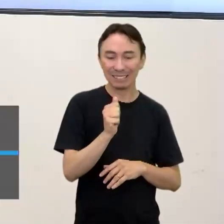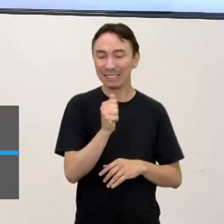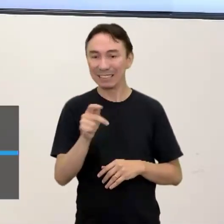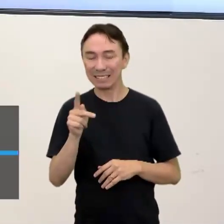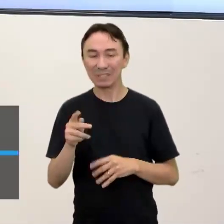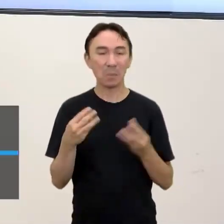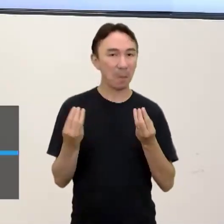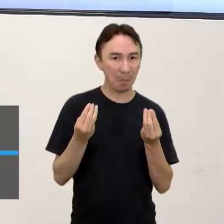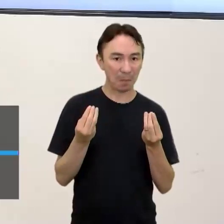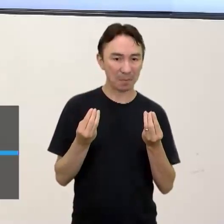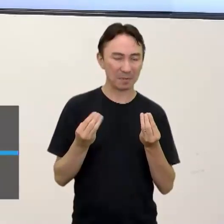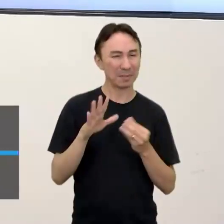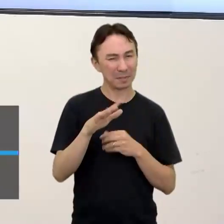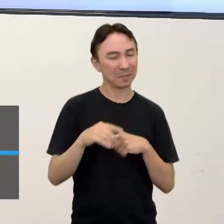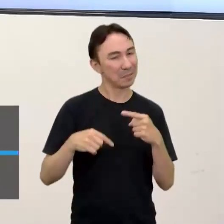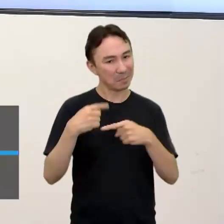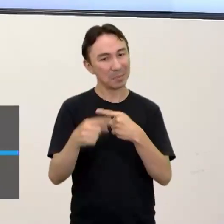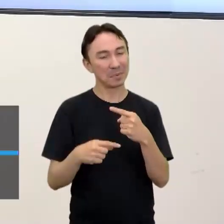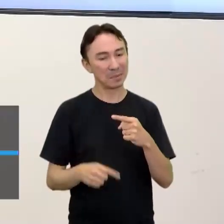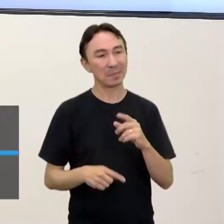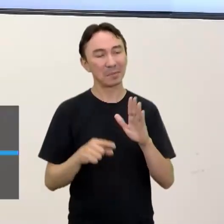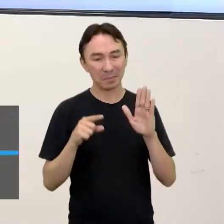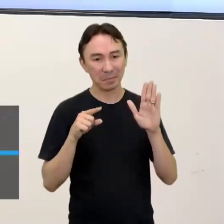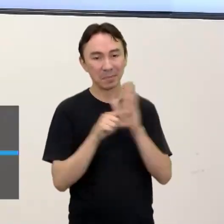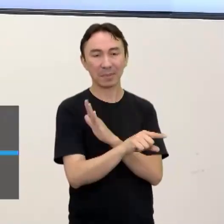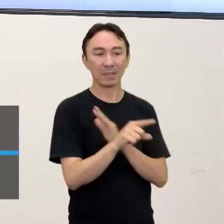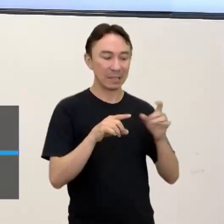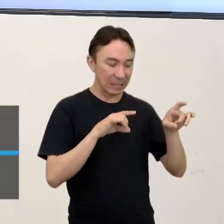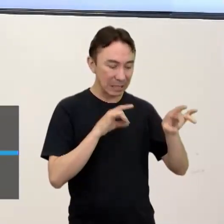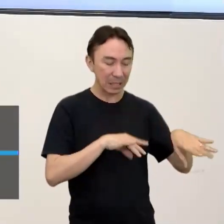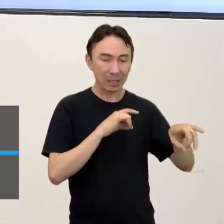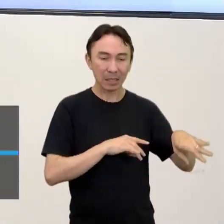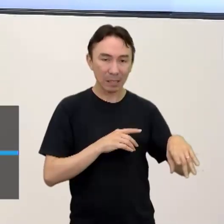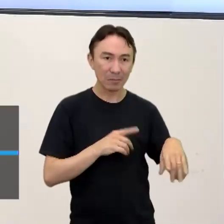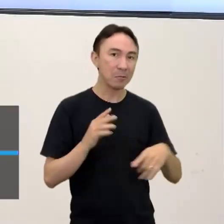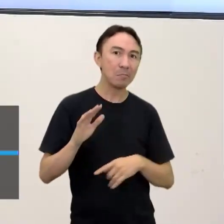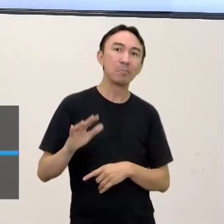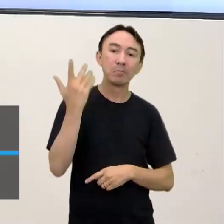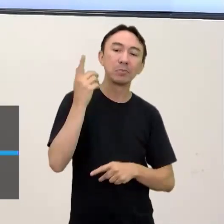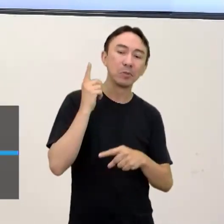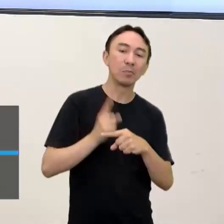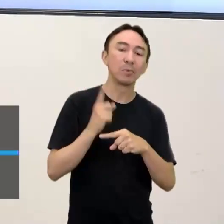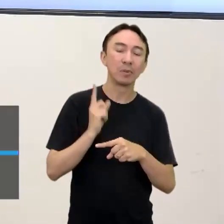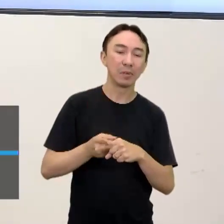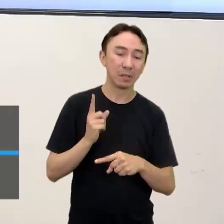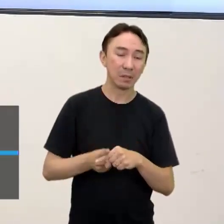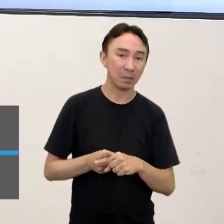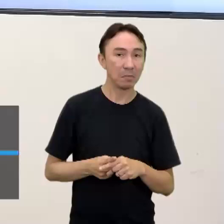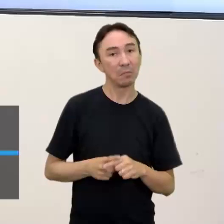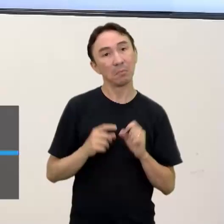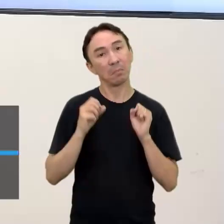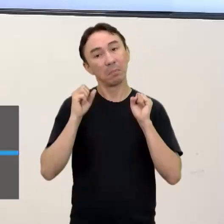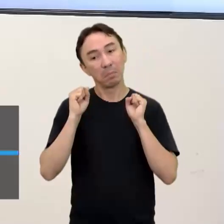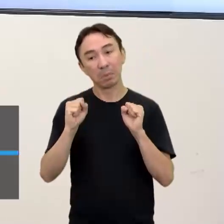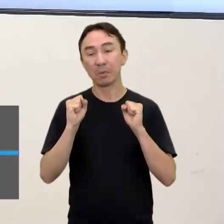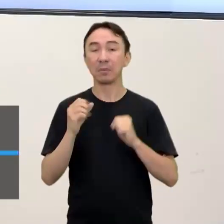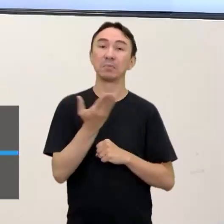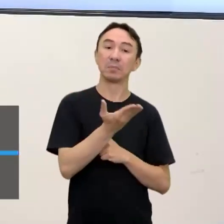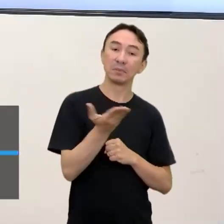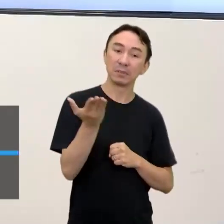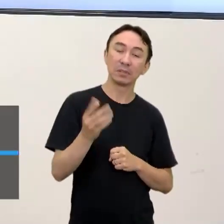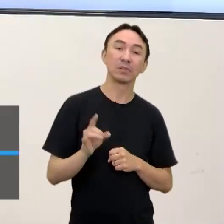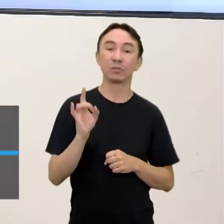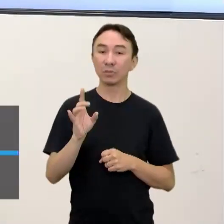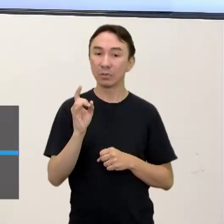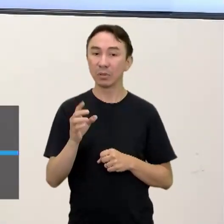vou perguntar, então, aqui depois, né, para os técnicos, porque isso está acontecendo. Talvez seja porque você está só participando